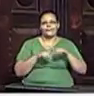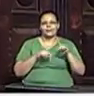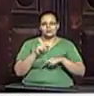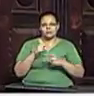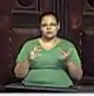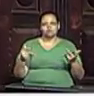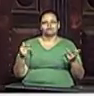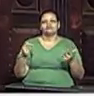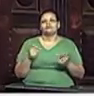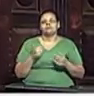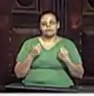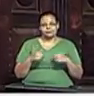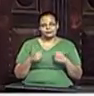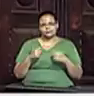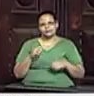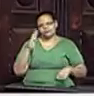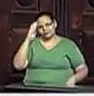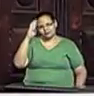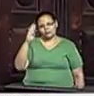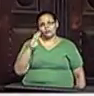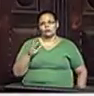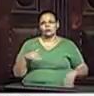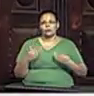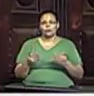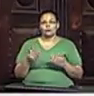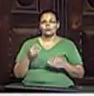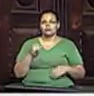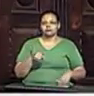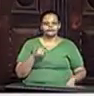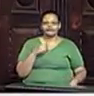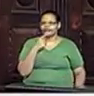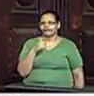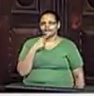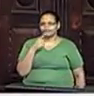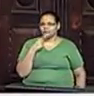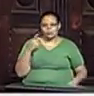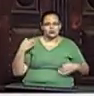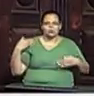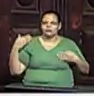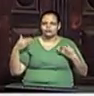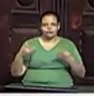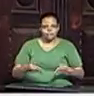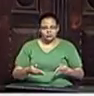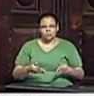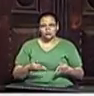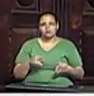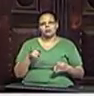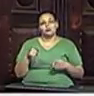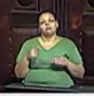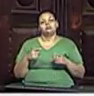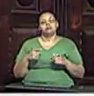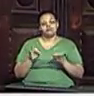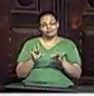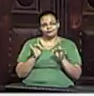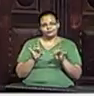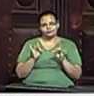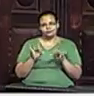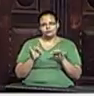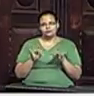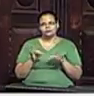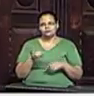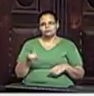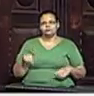de consumo de primeira necessidade, quando o fabricante não consegue chegar diretamente naquele ponto de venda,